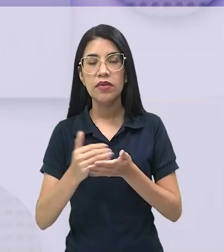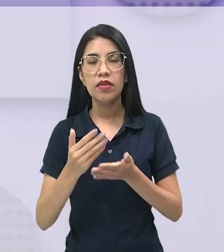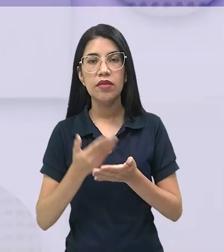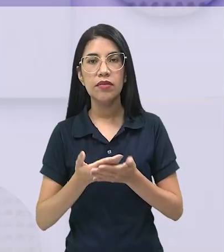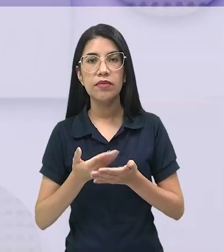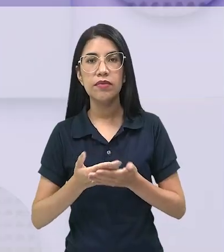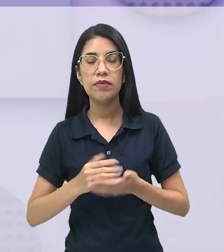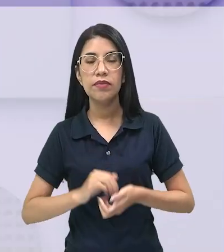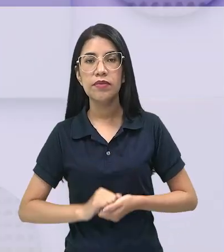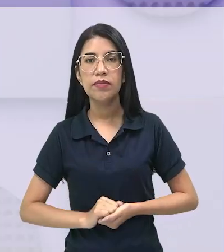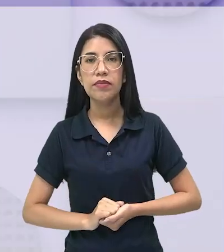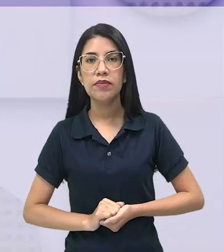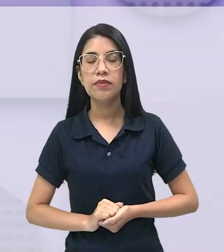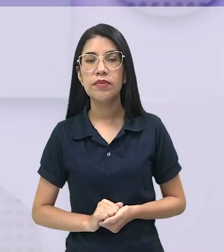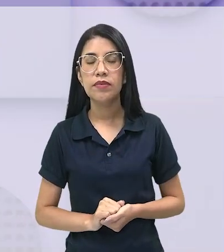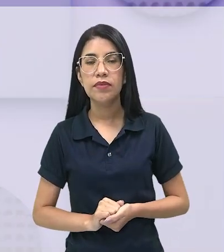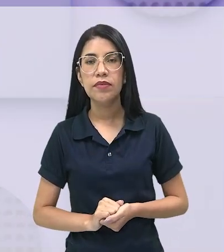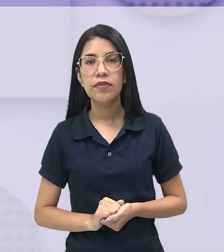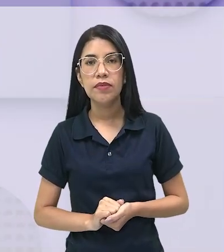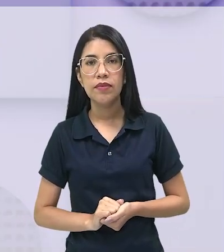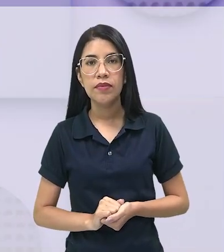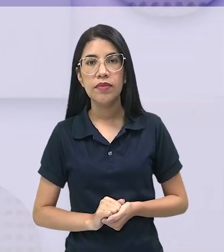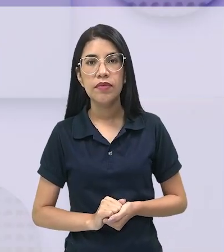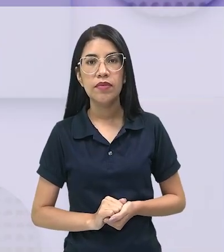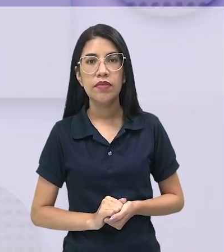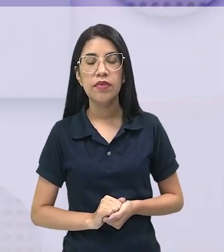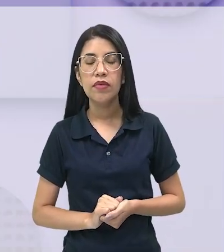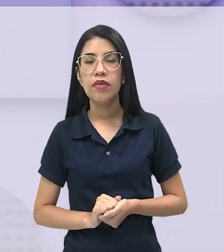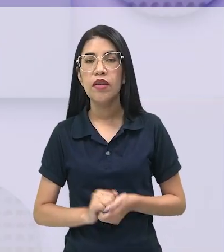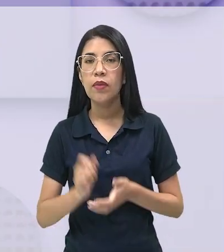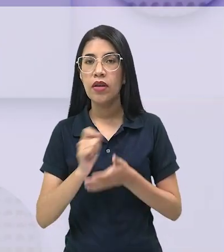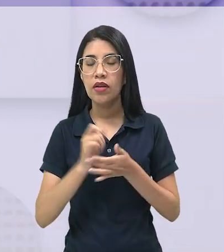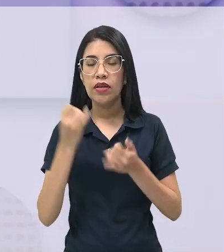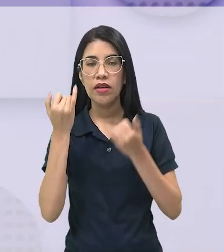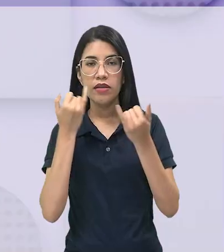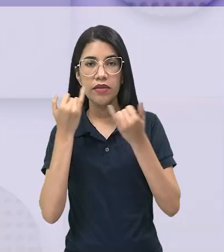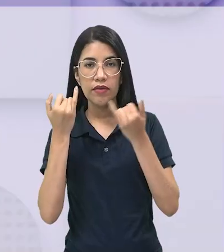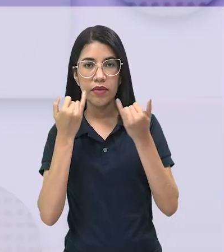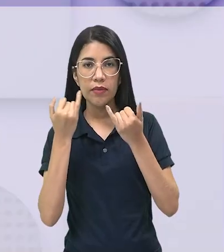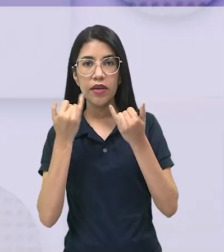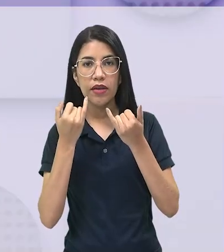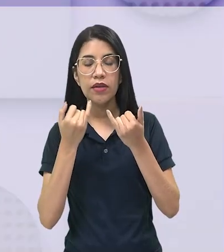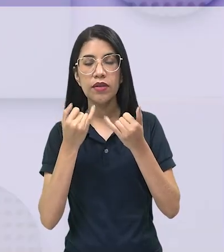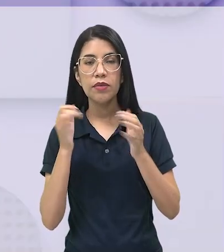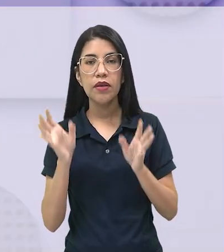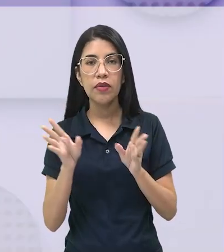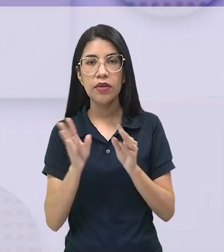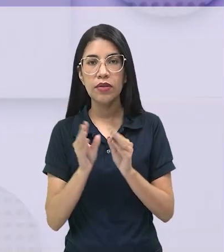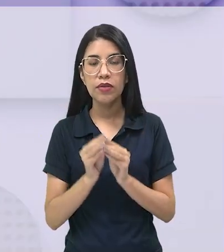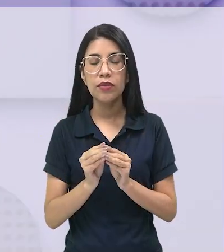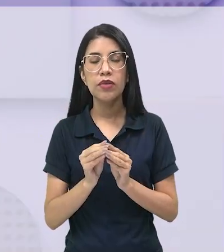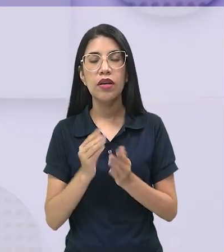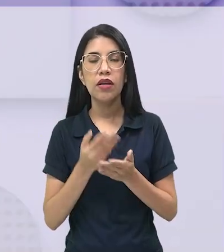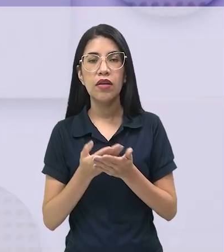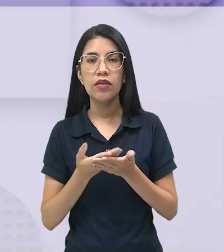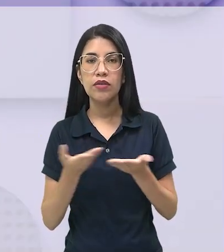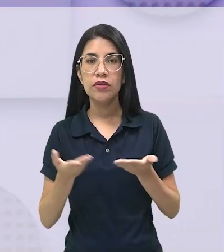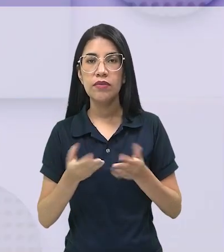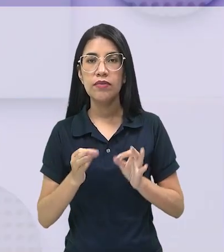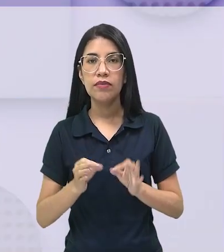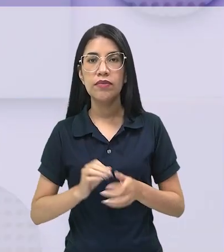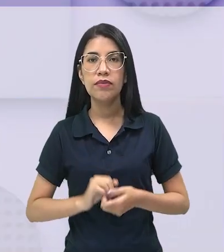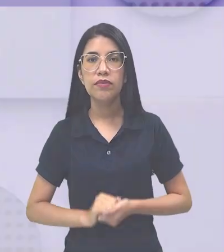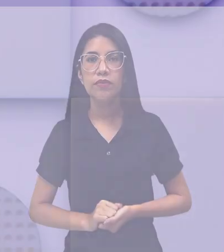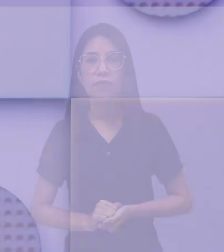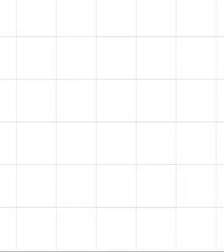com certeza faça as anotações para conseguirmos sintetizar o de mais importante que teremos ao longo da aula de